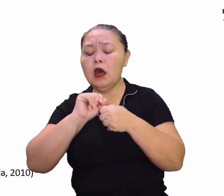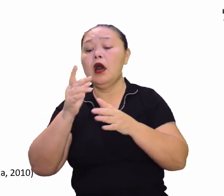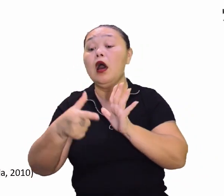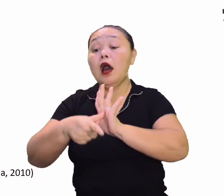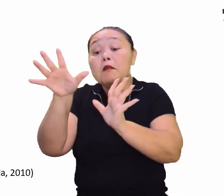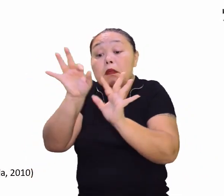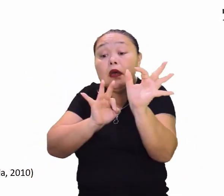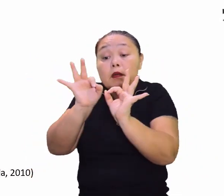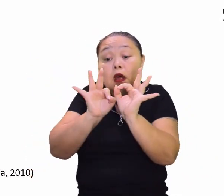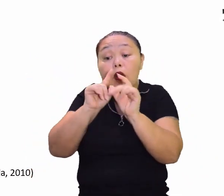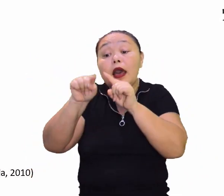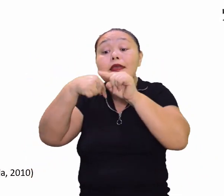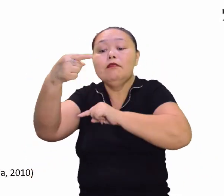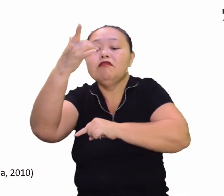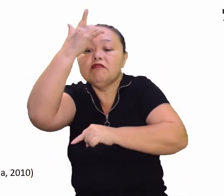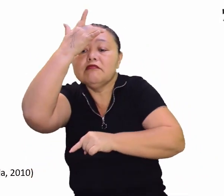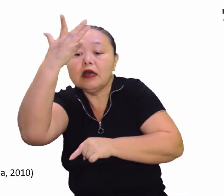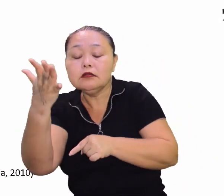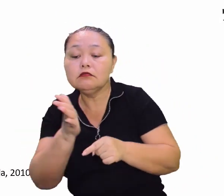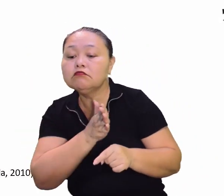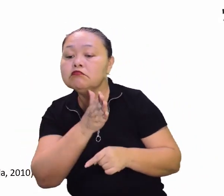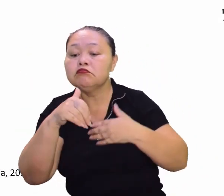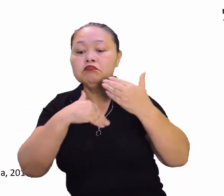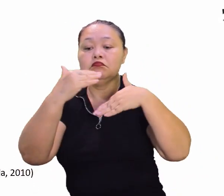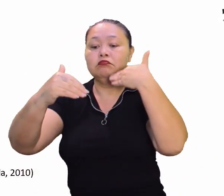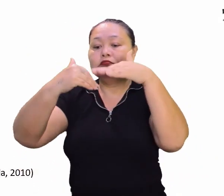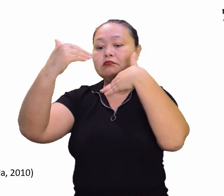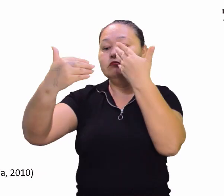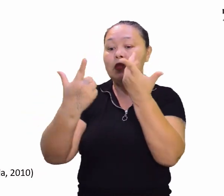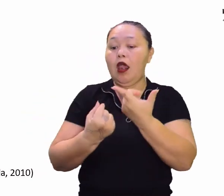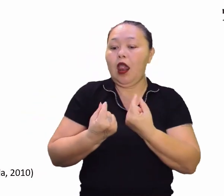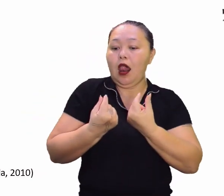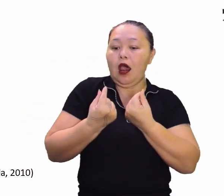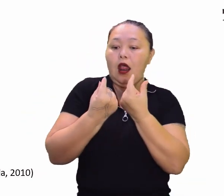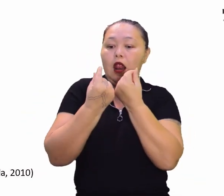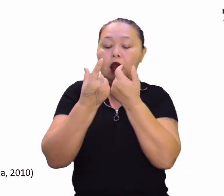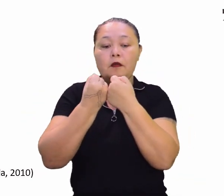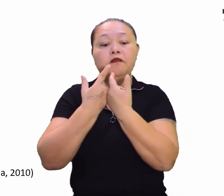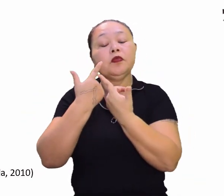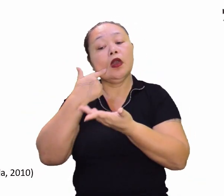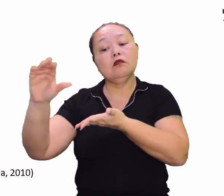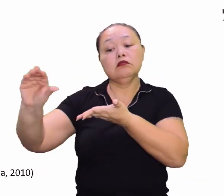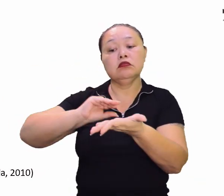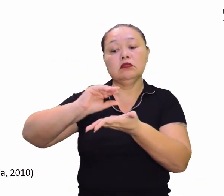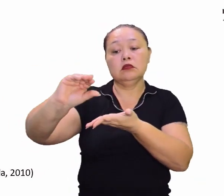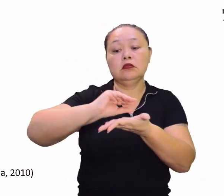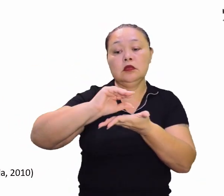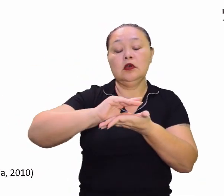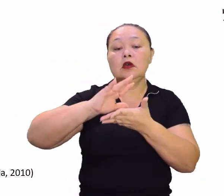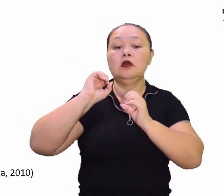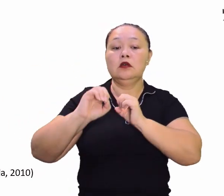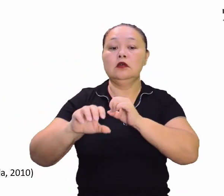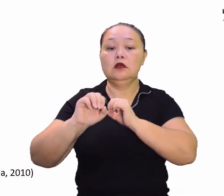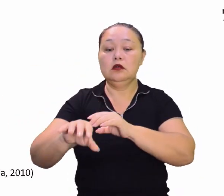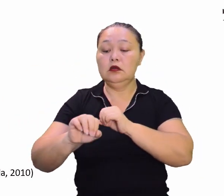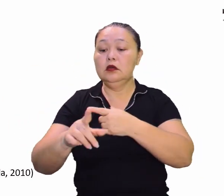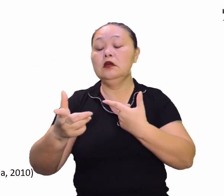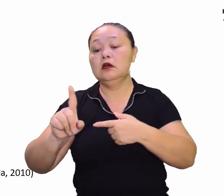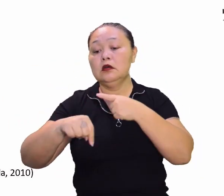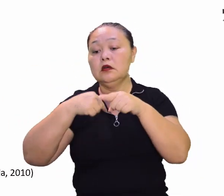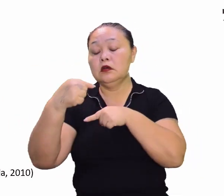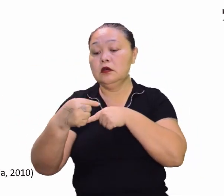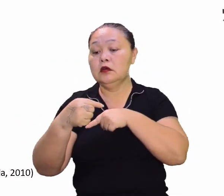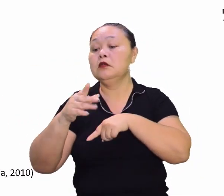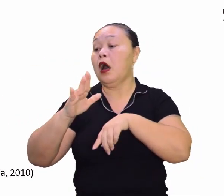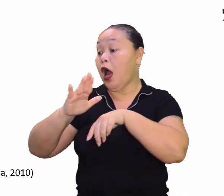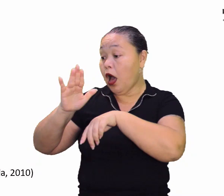poder facilitar esse desenvolvimento. E também investiu aí, como está falando, na questão da educação, que gerou uma